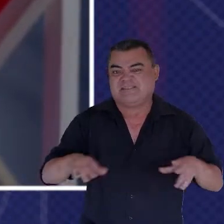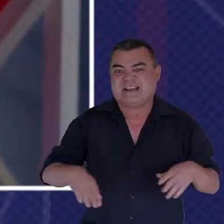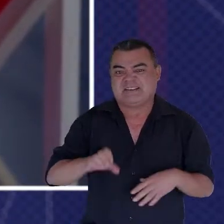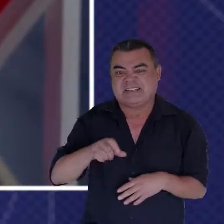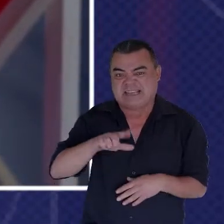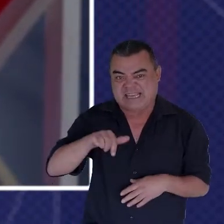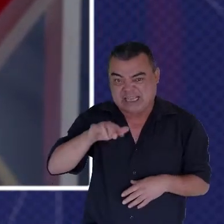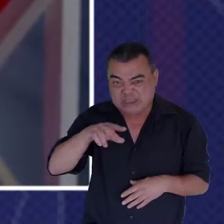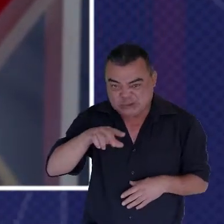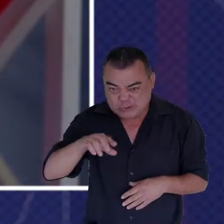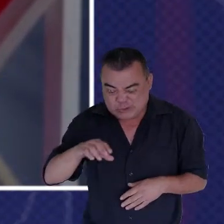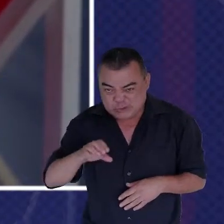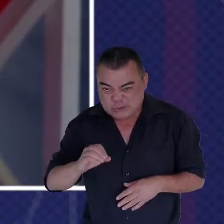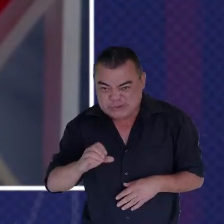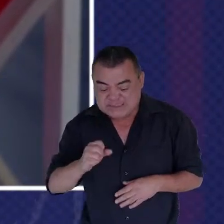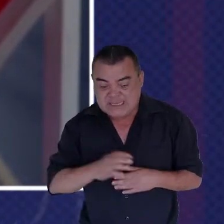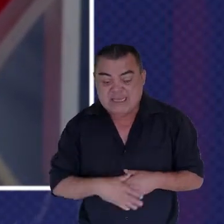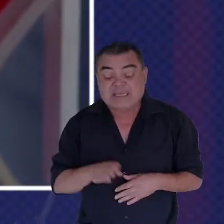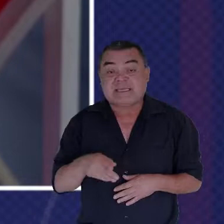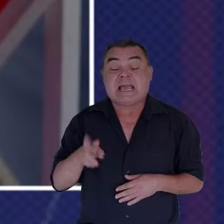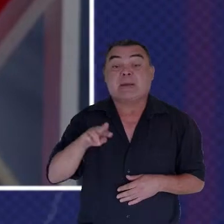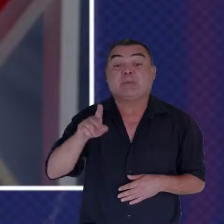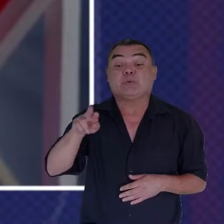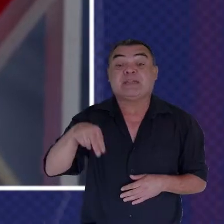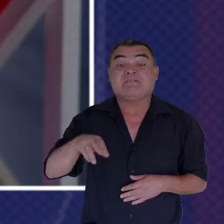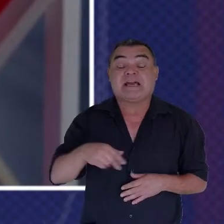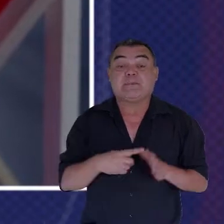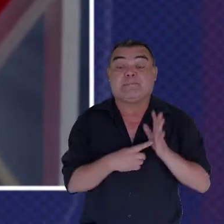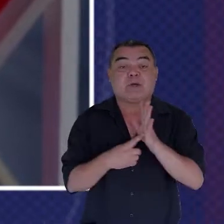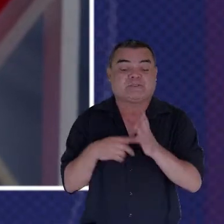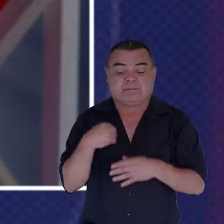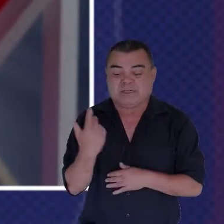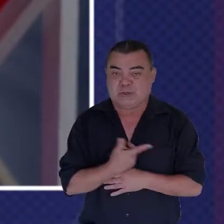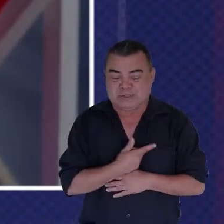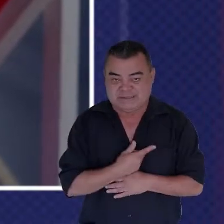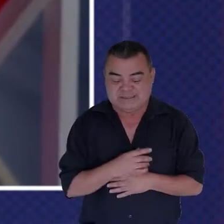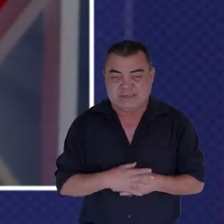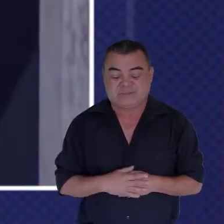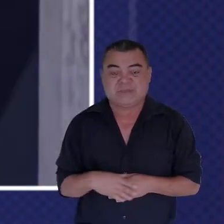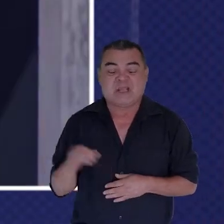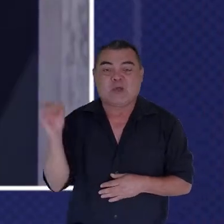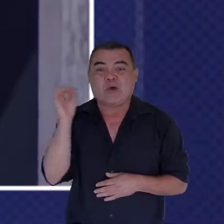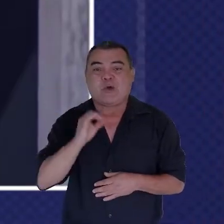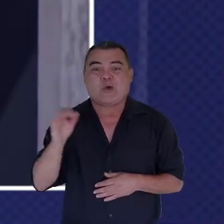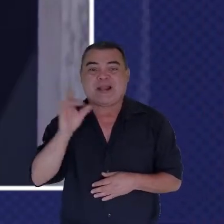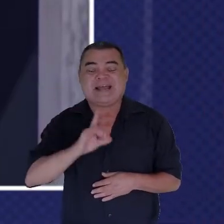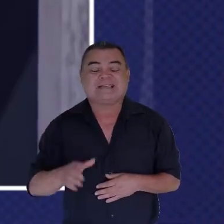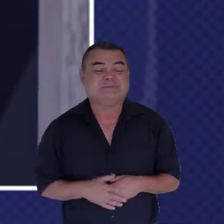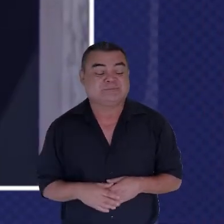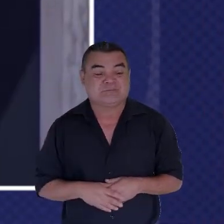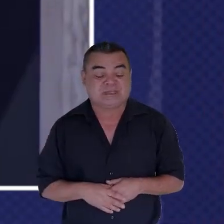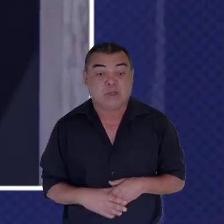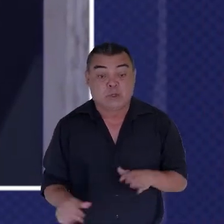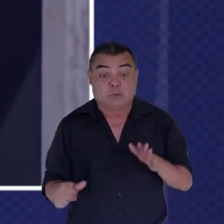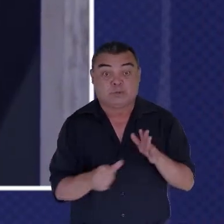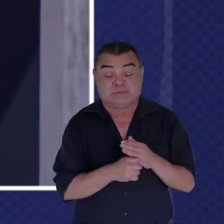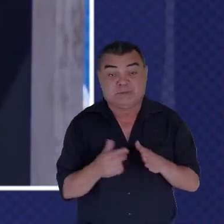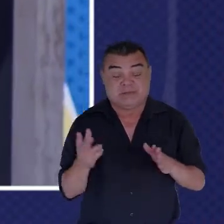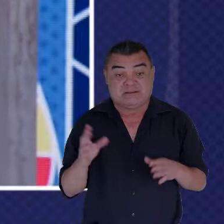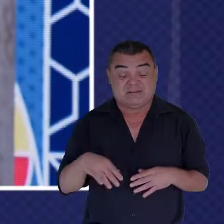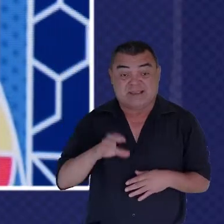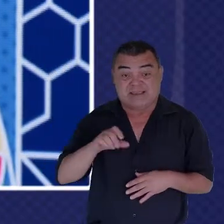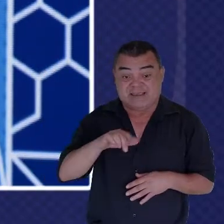é a Bruna agora vai mencionar para gente Bruna colagem então um dos primeiros eixos